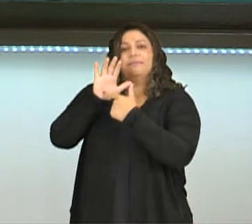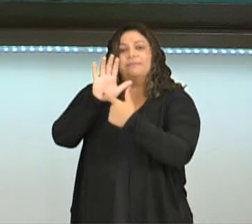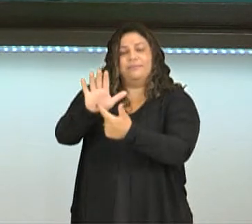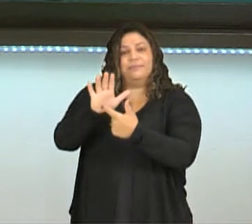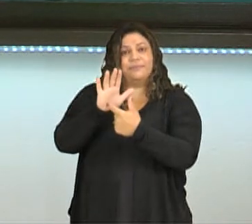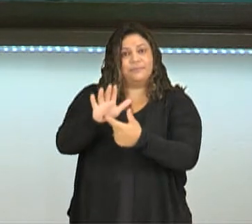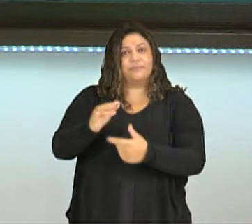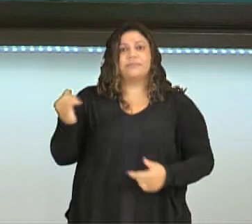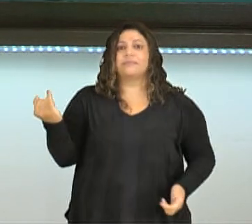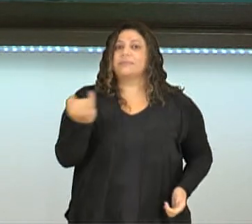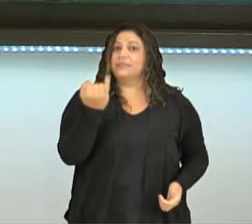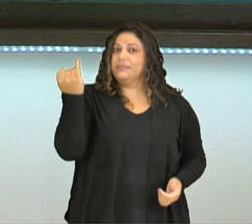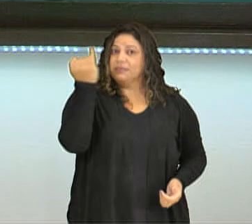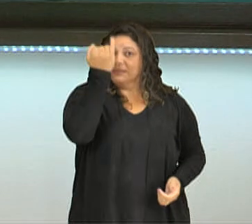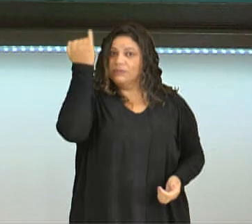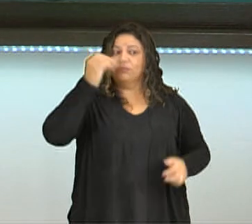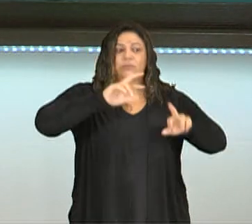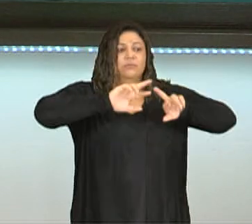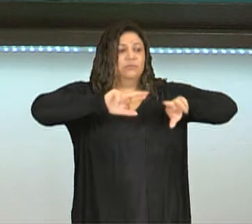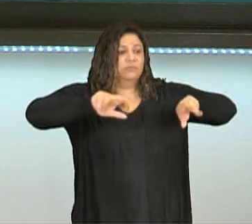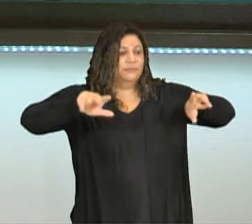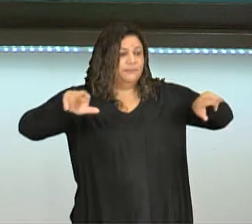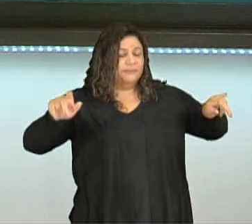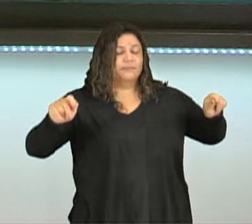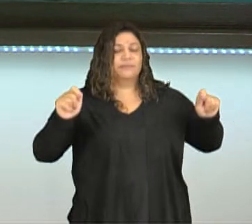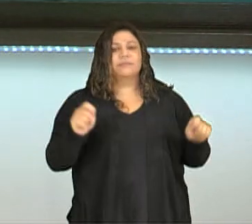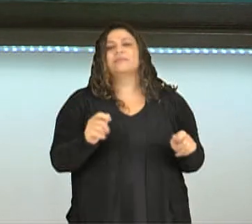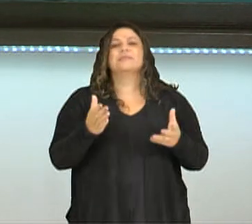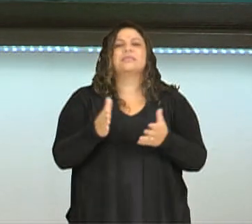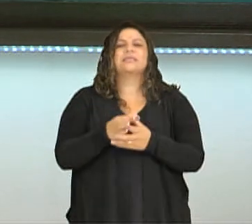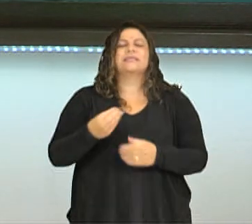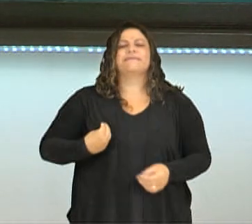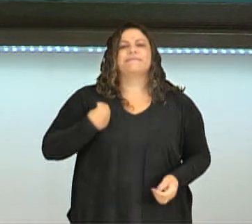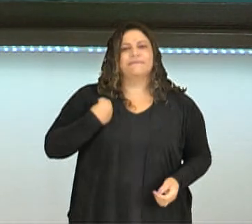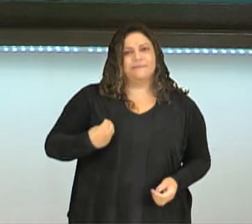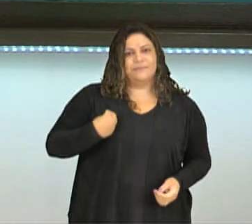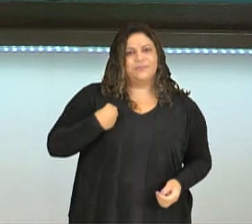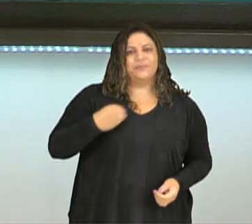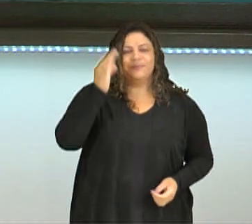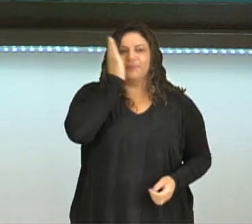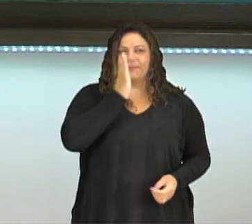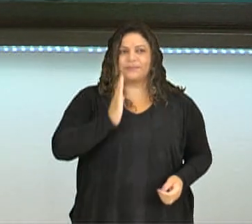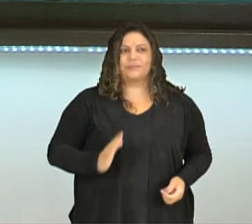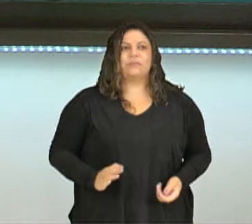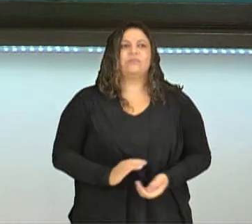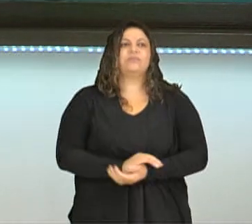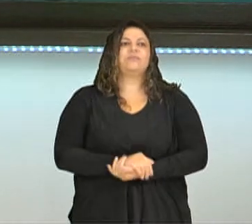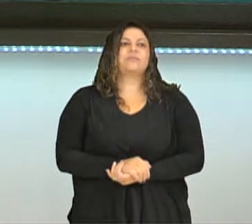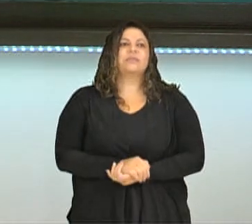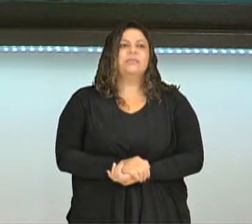marco importante em diferentes momentos da vida social brasileira.